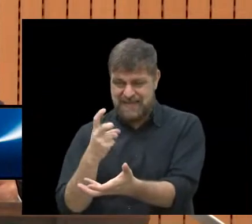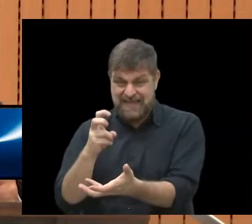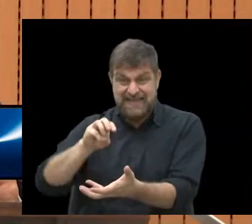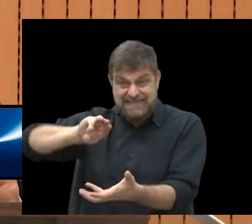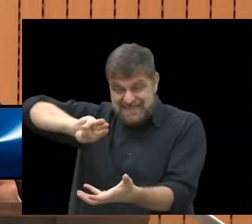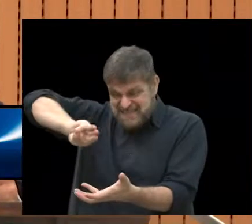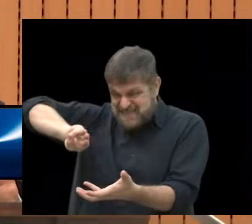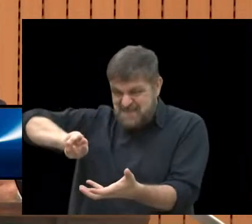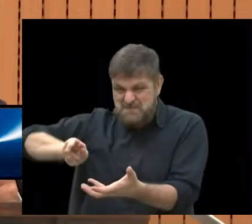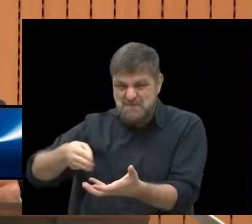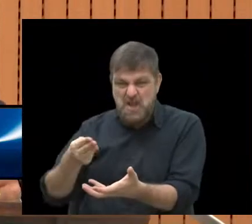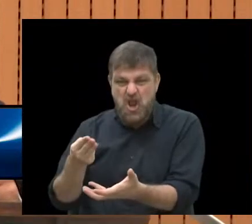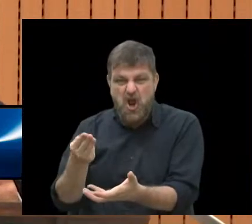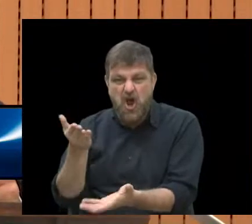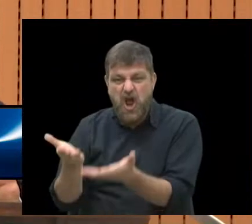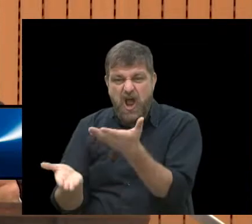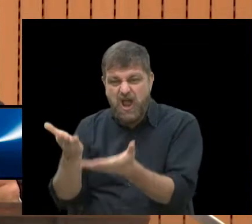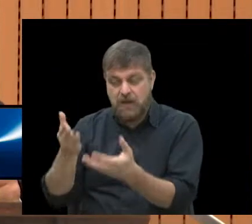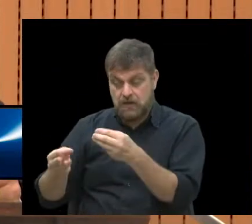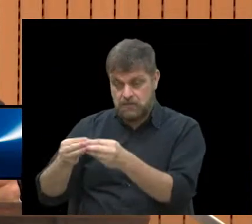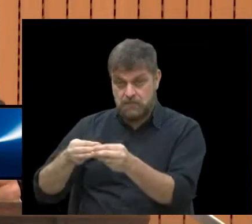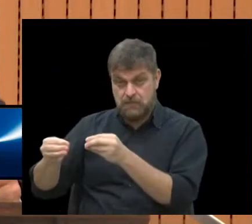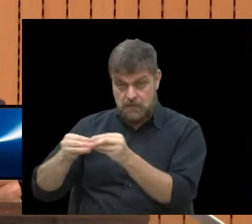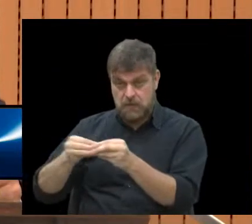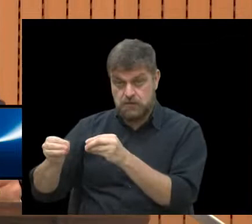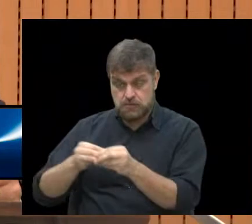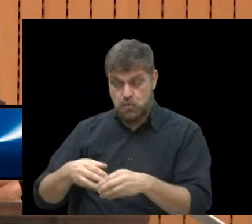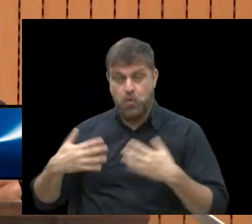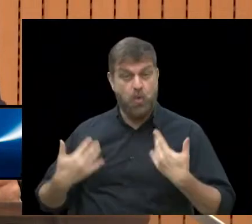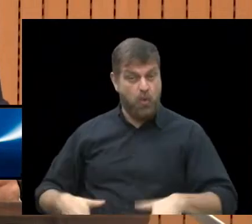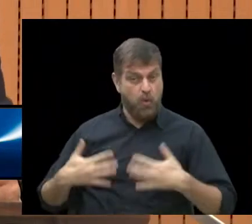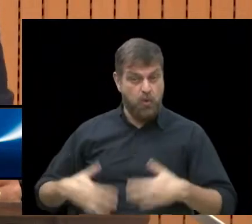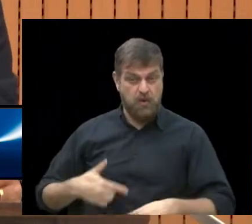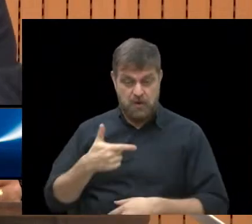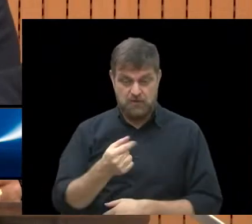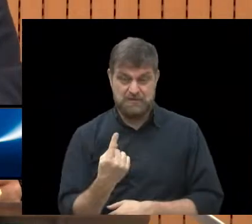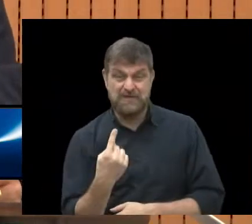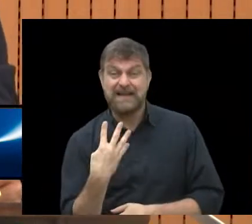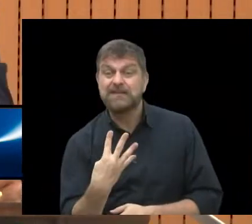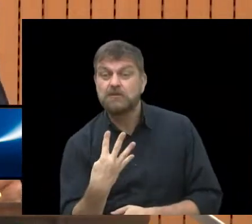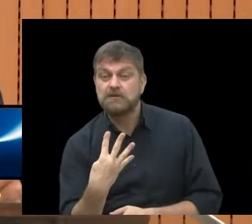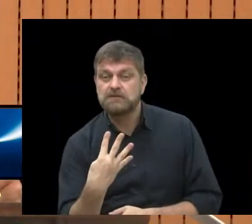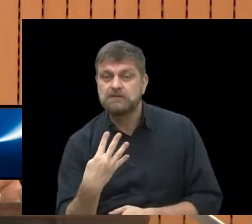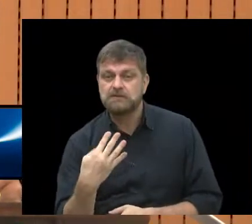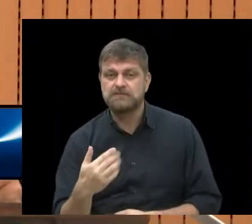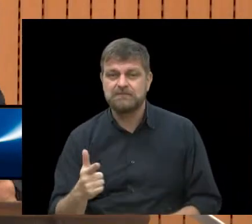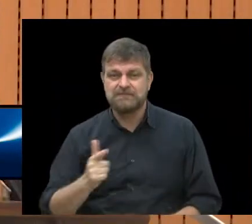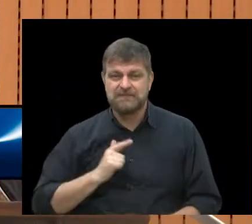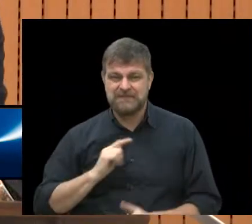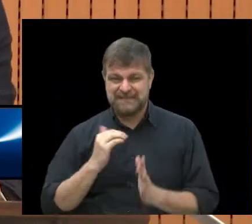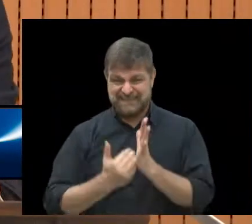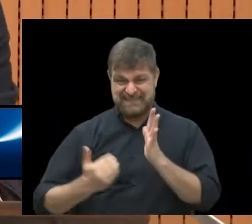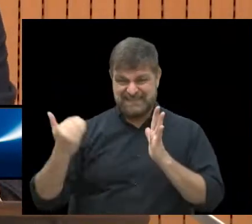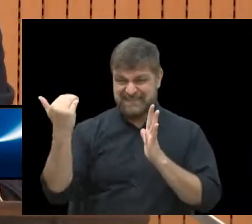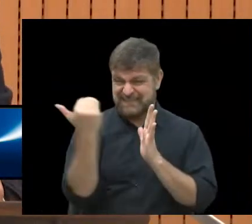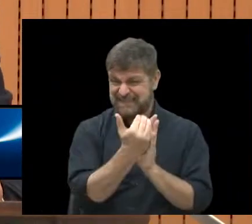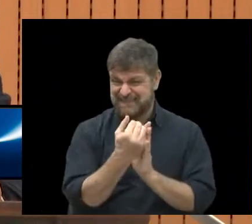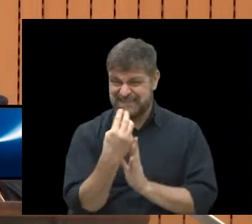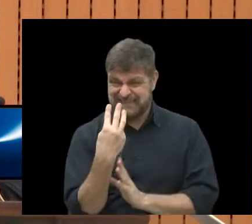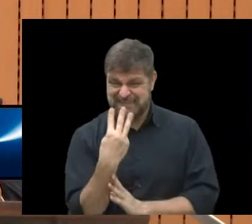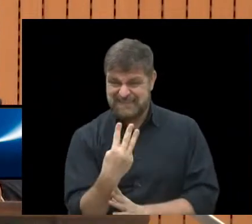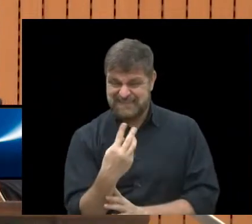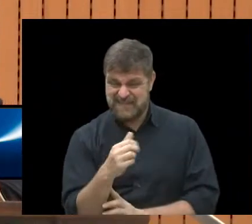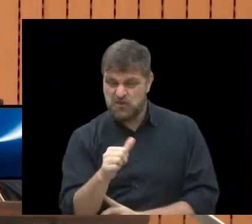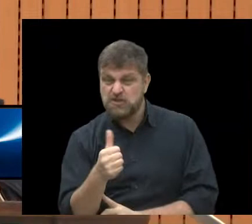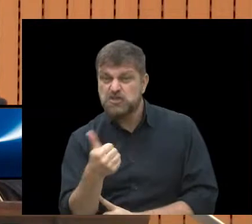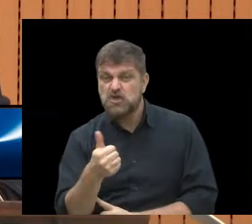toneladas de plástico. Em 2014, foram produzidos 311 milhões